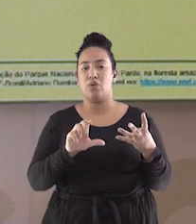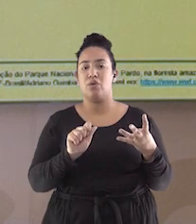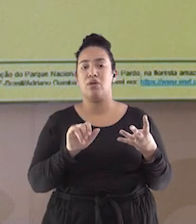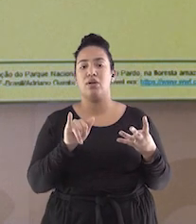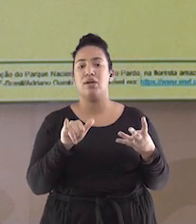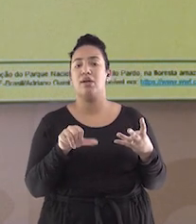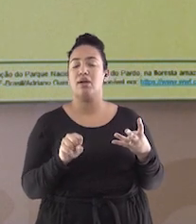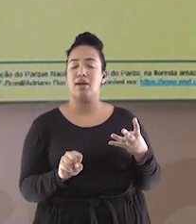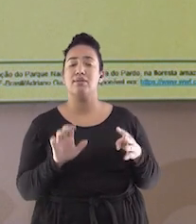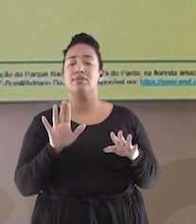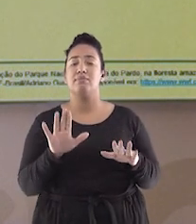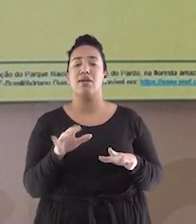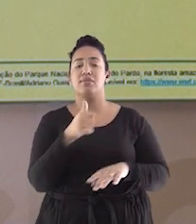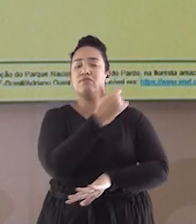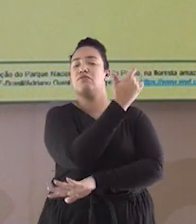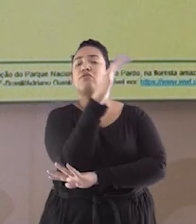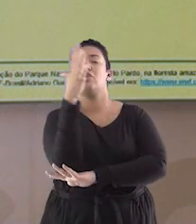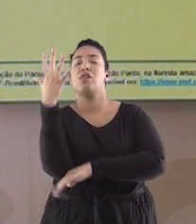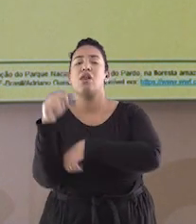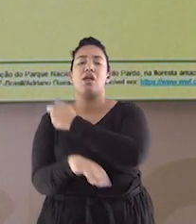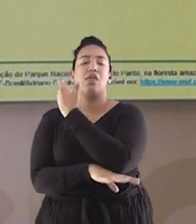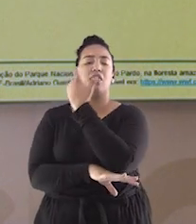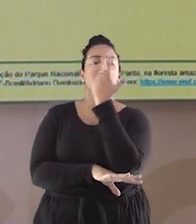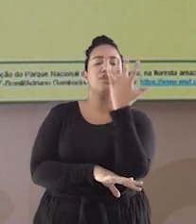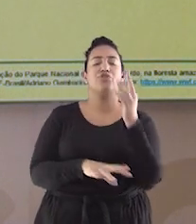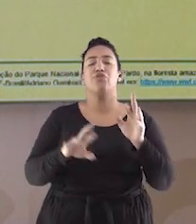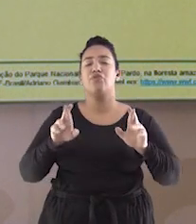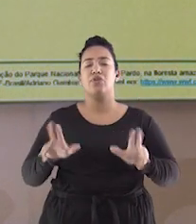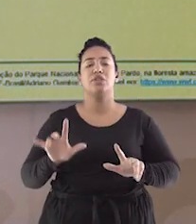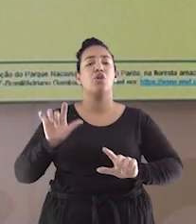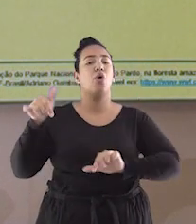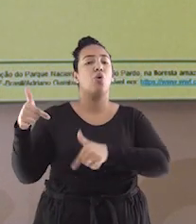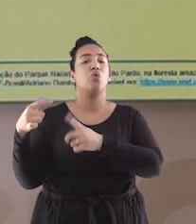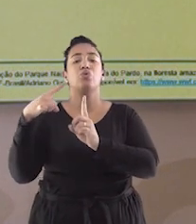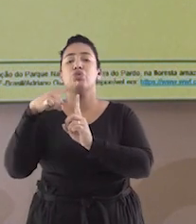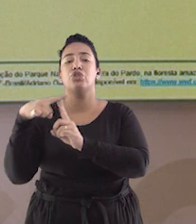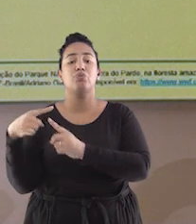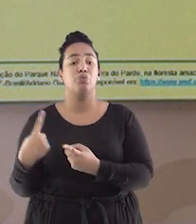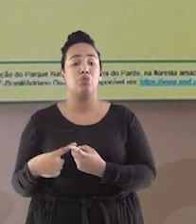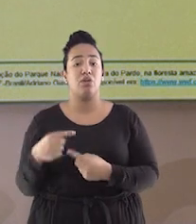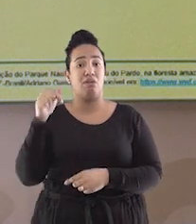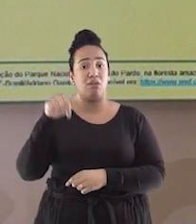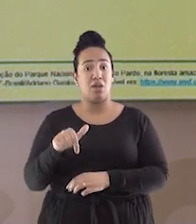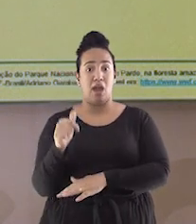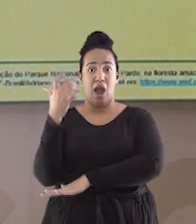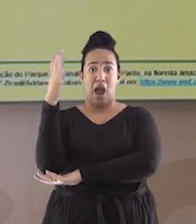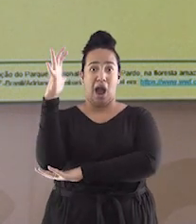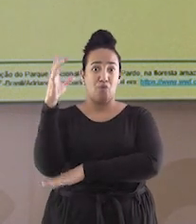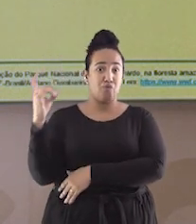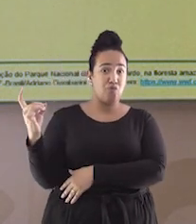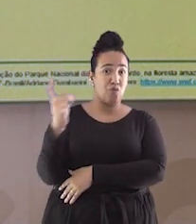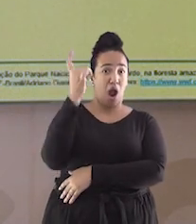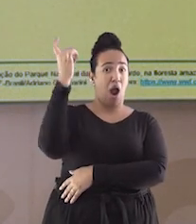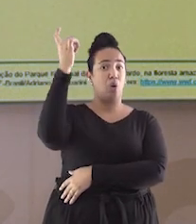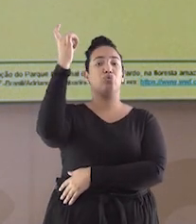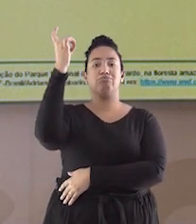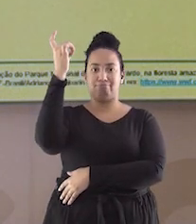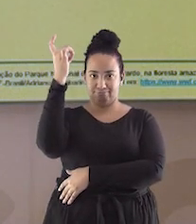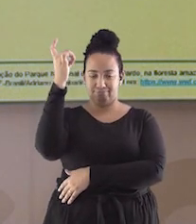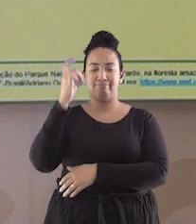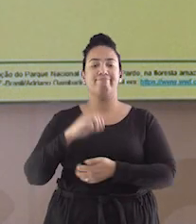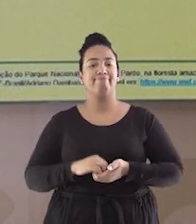outras formações vegetais? As grandes árvores. Numa floresta, você observa árvores bem